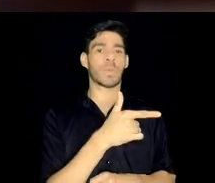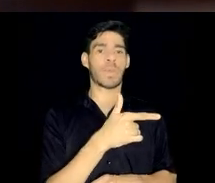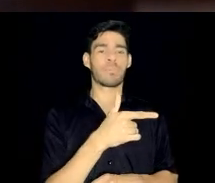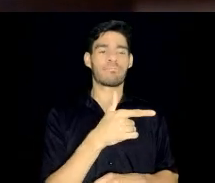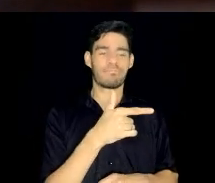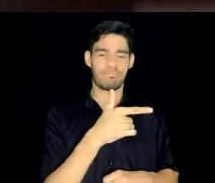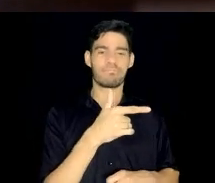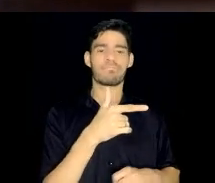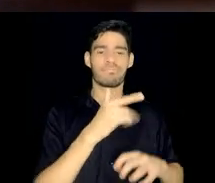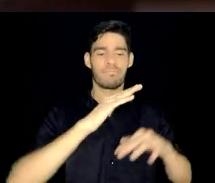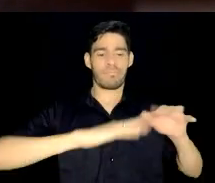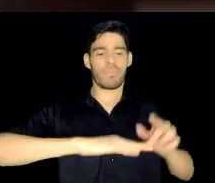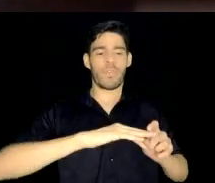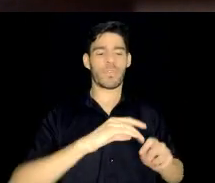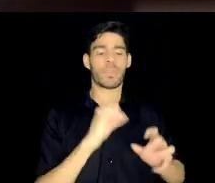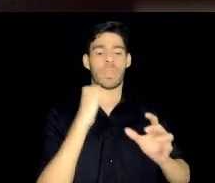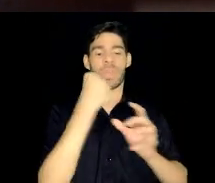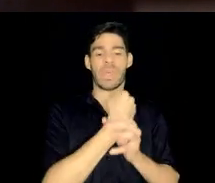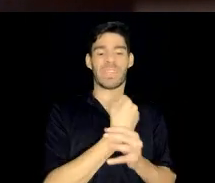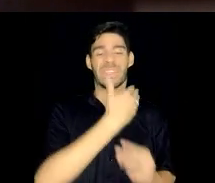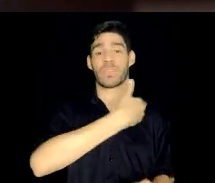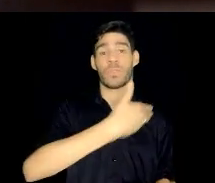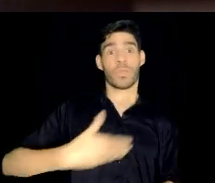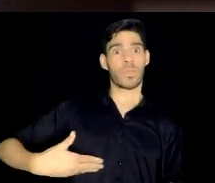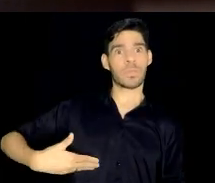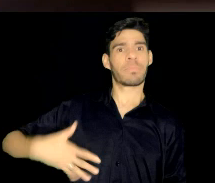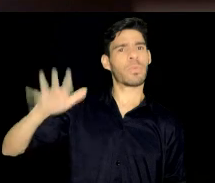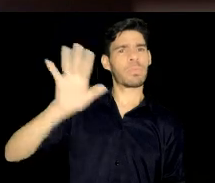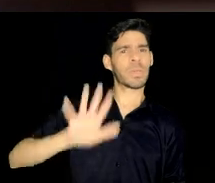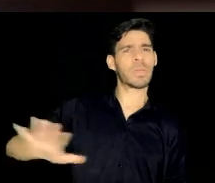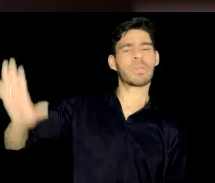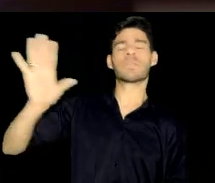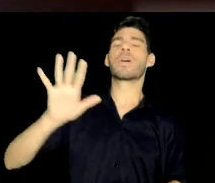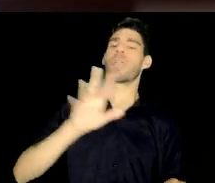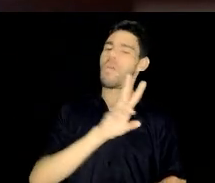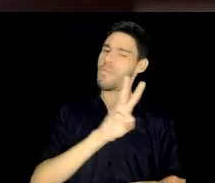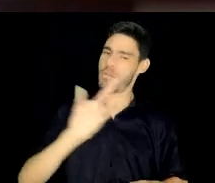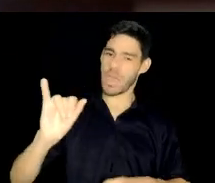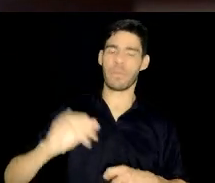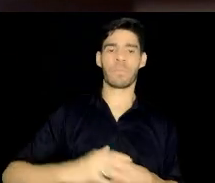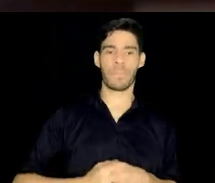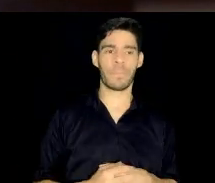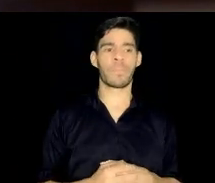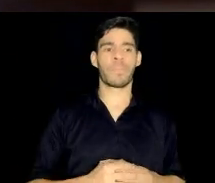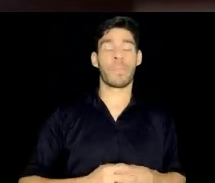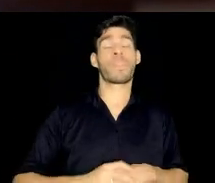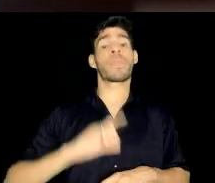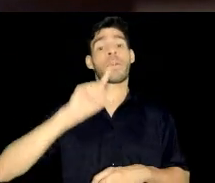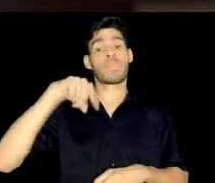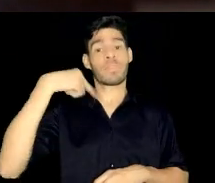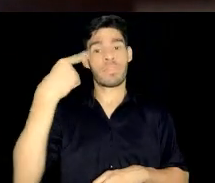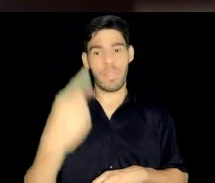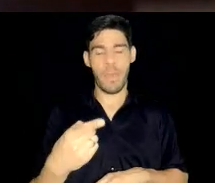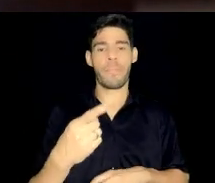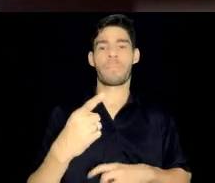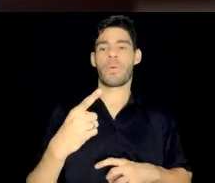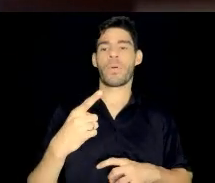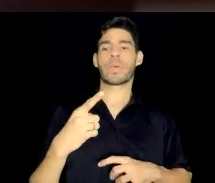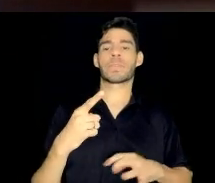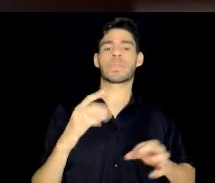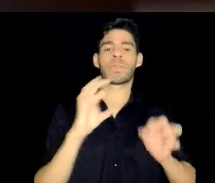todos, agentes da segurança pública em geral. Muito mesmo.